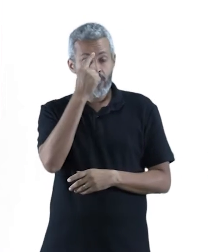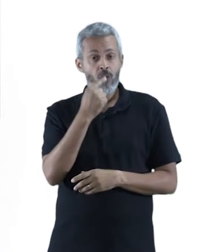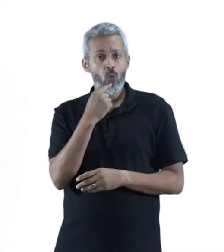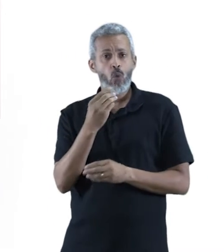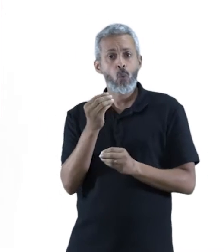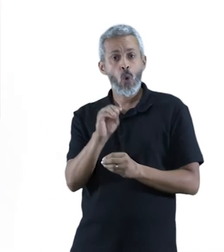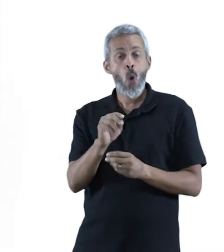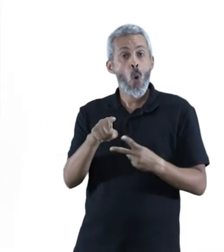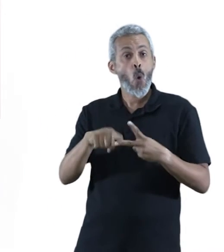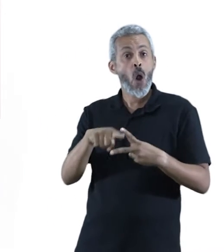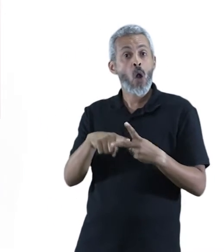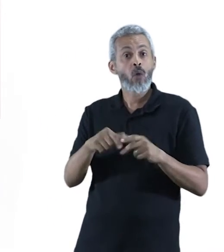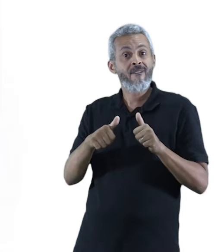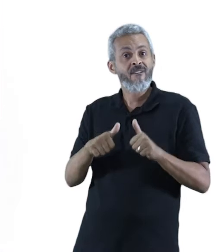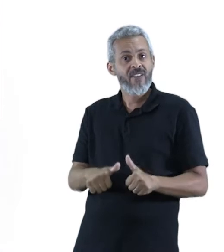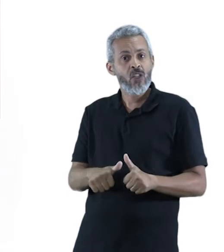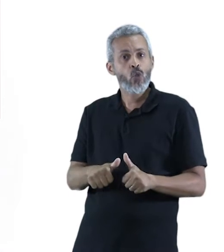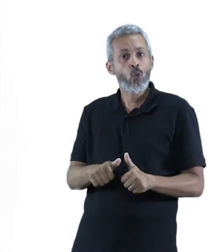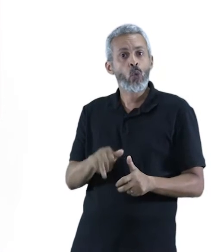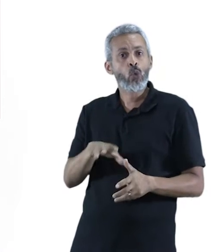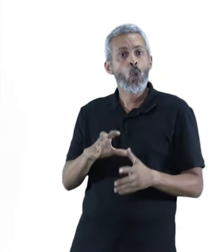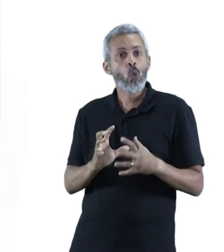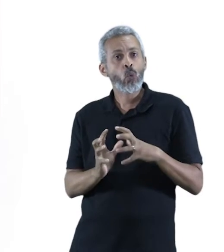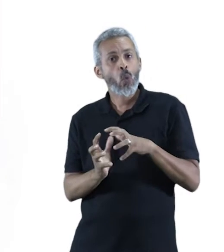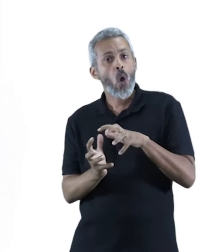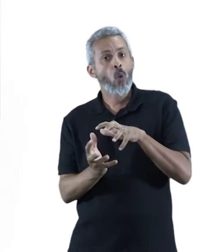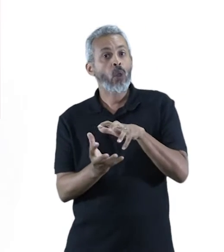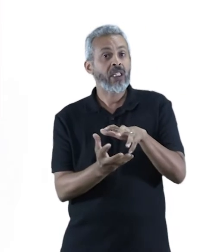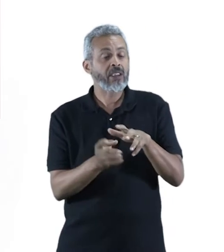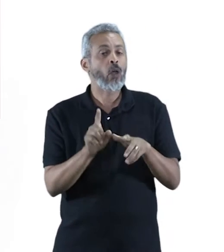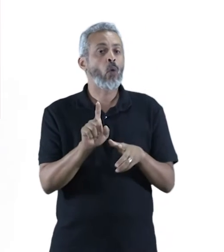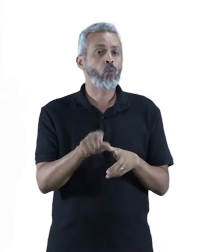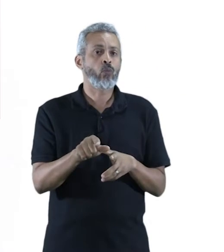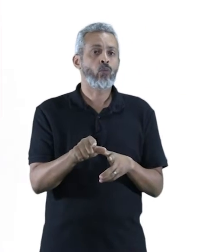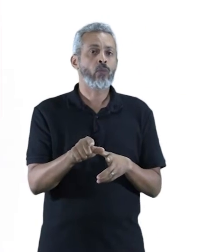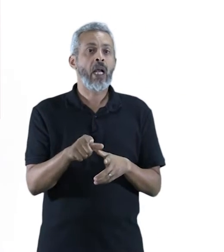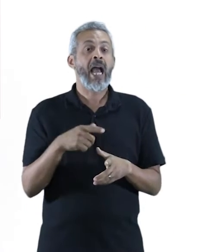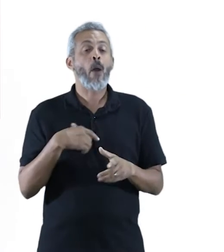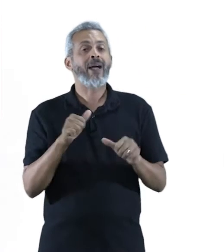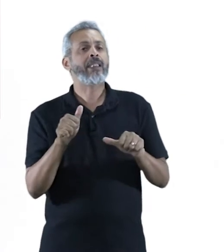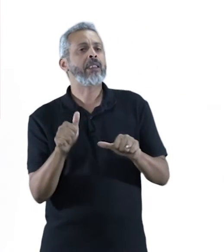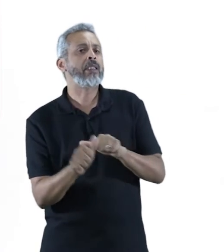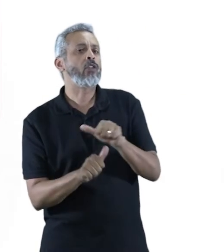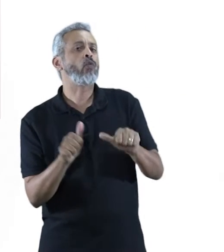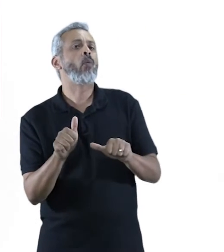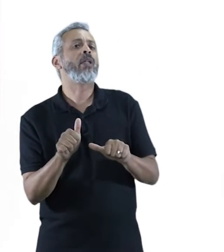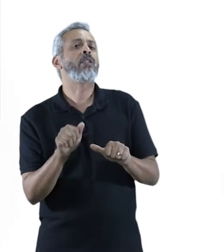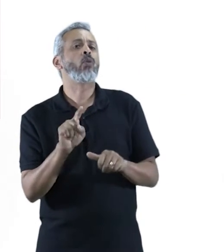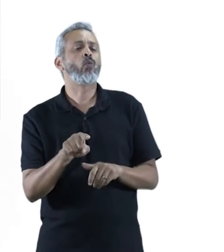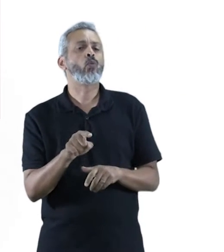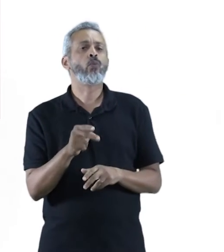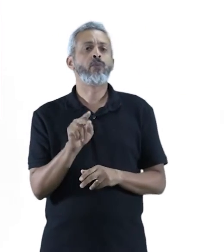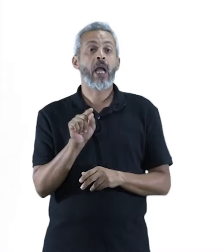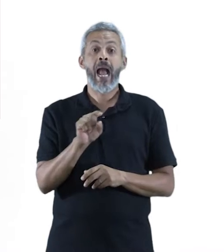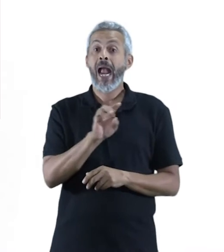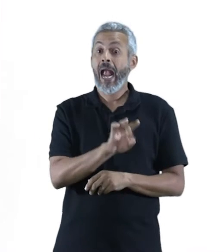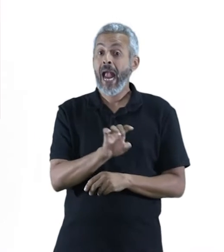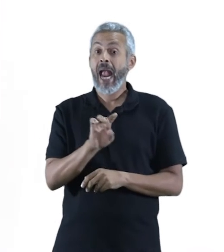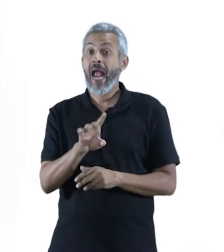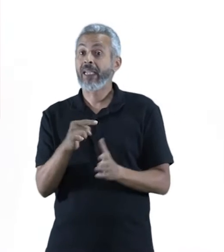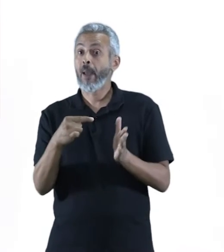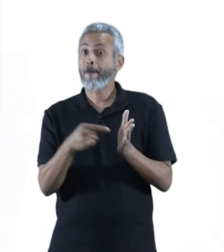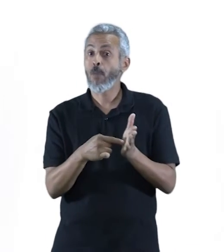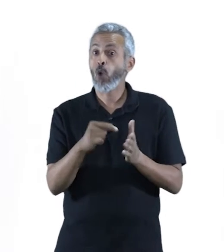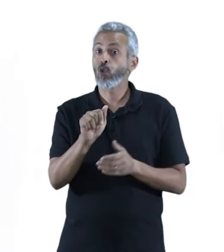em um ângulo fixo, sua rotação a partir desse ângulo é uma transformação na qual cada